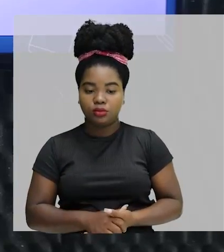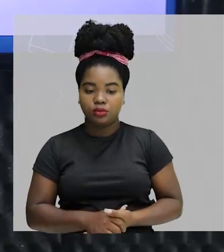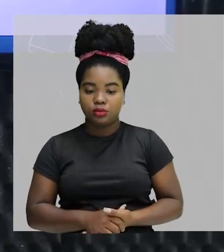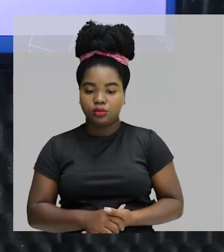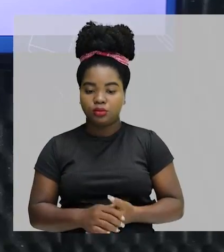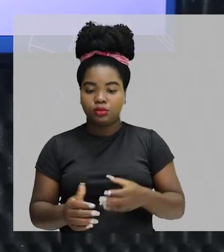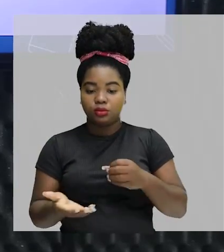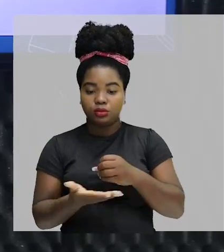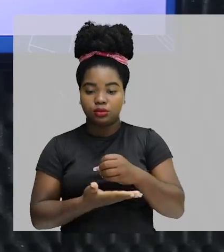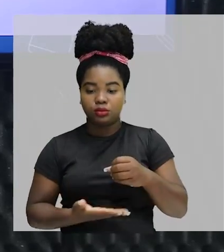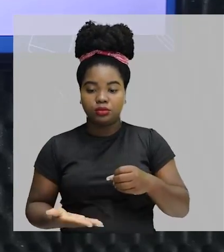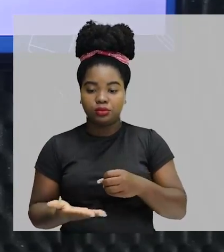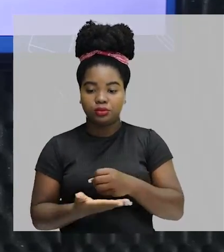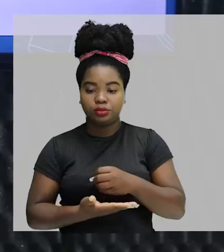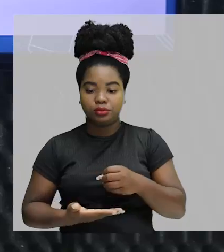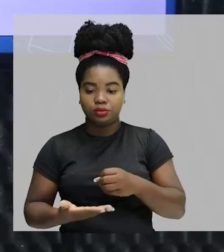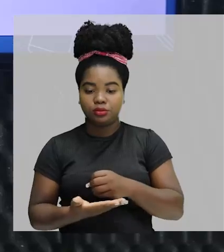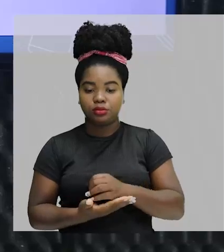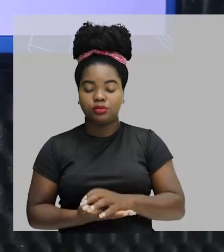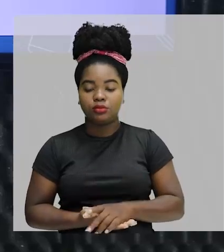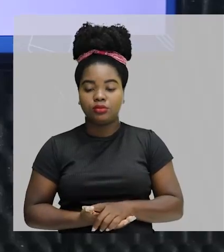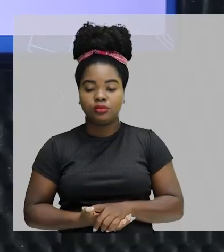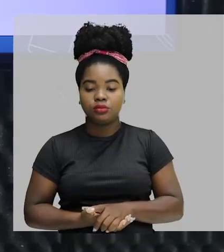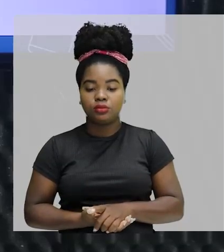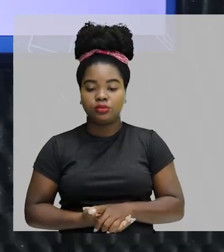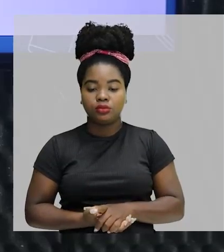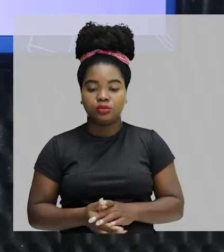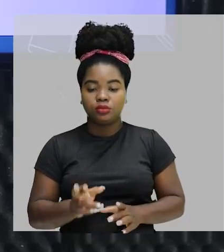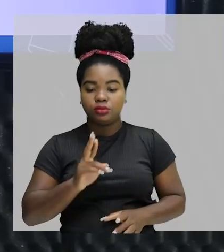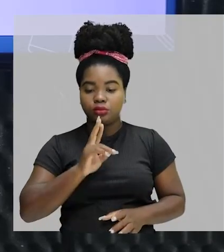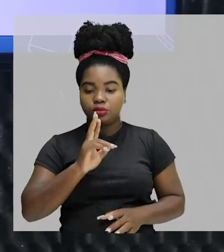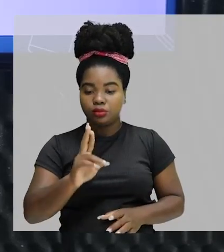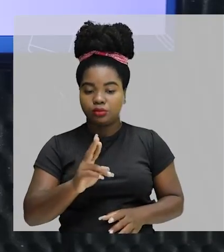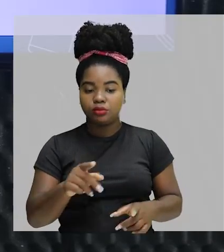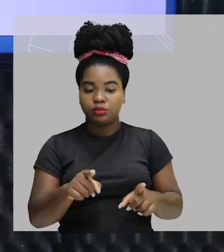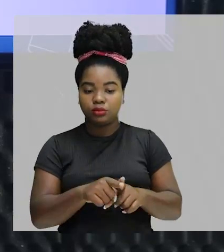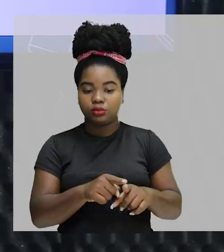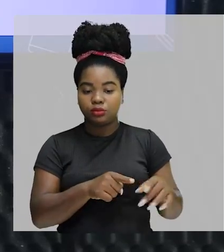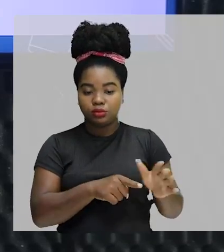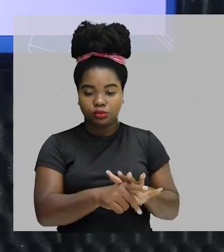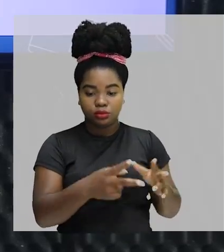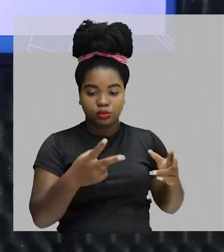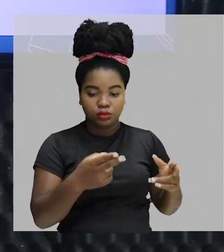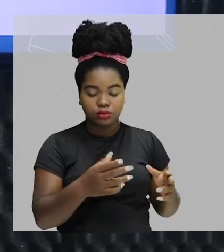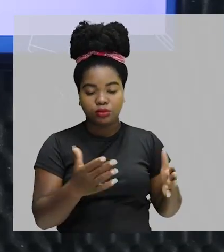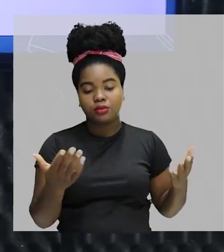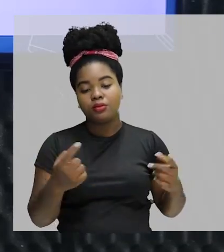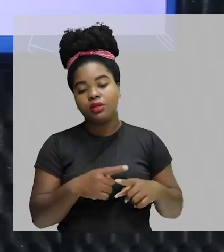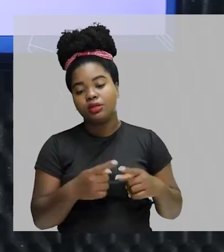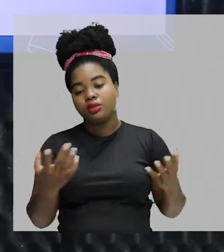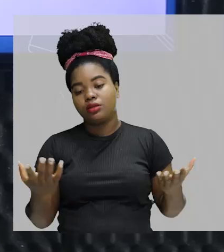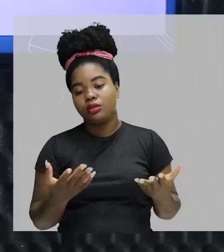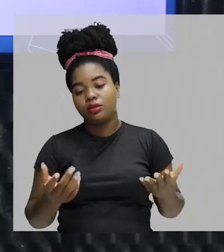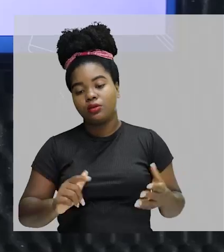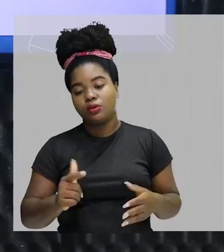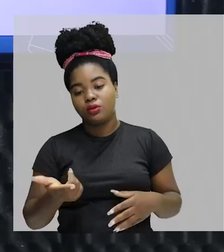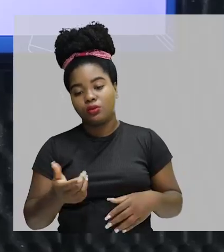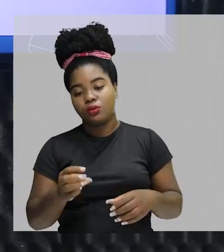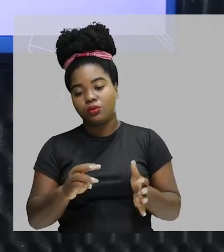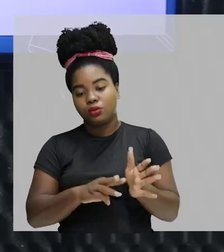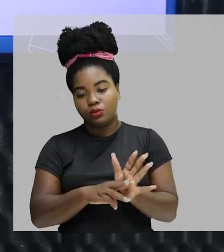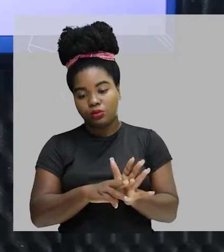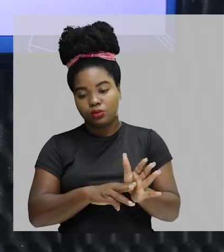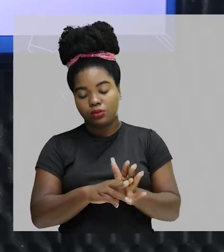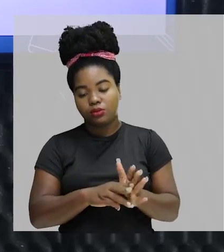com base nisso, nós vamos resolver a mesma questão, só que agora nós vamos usar